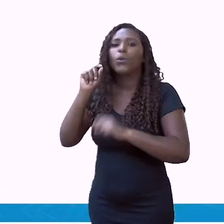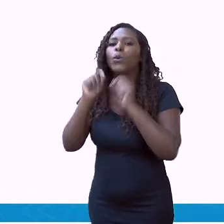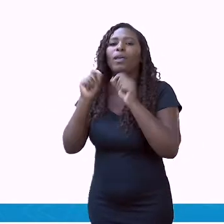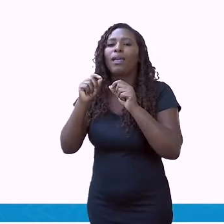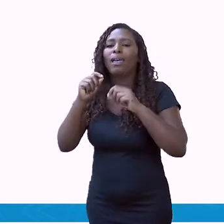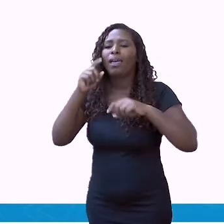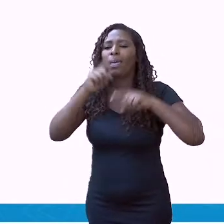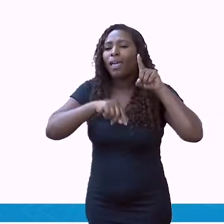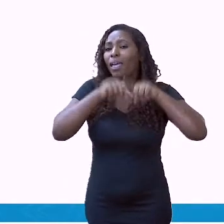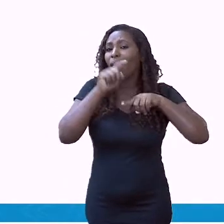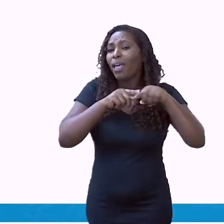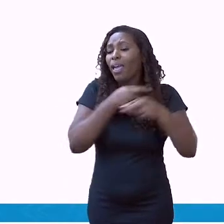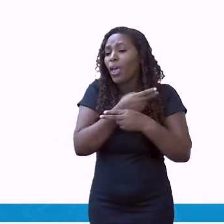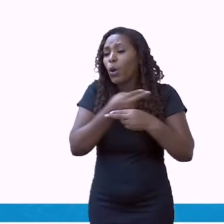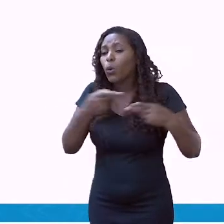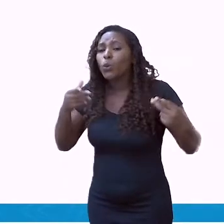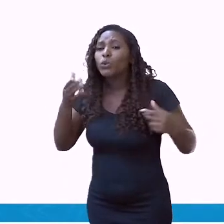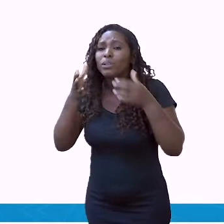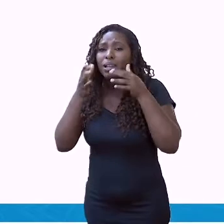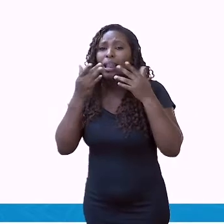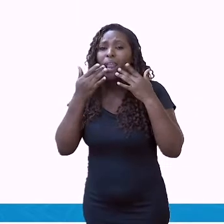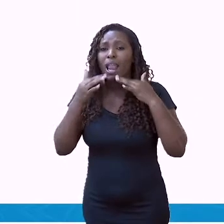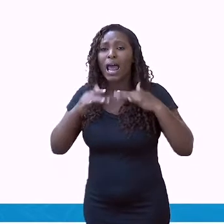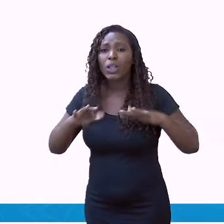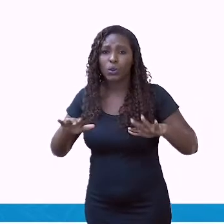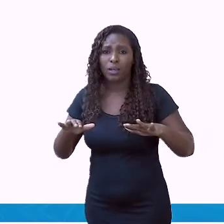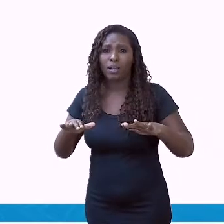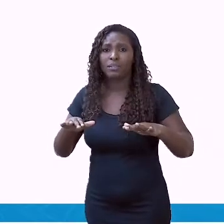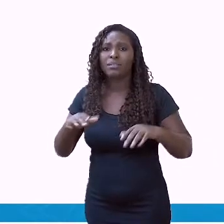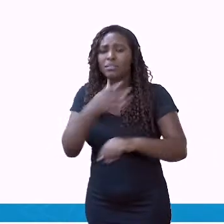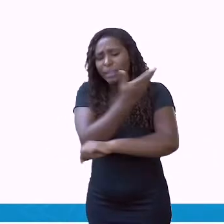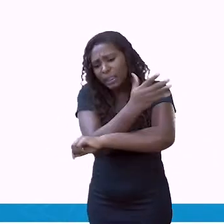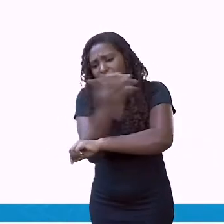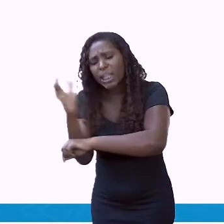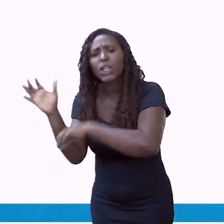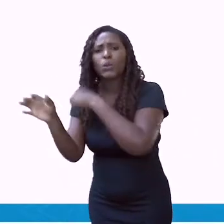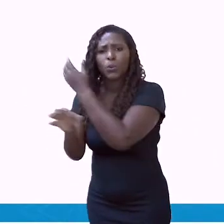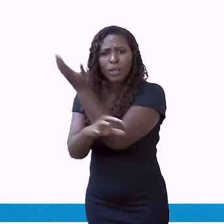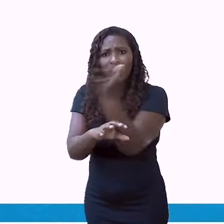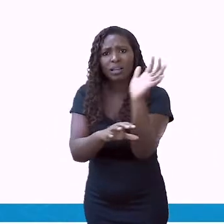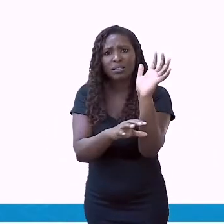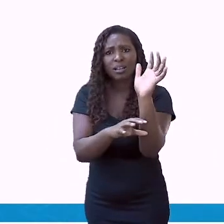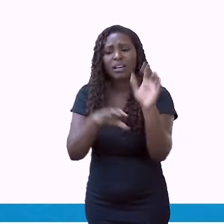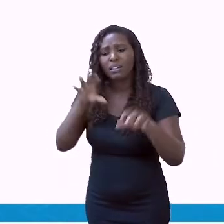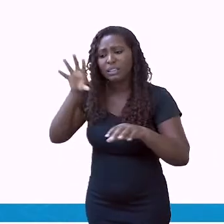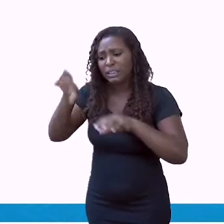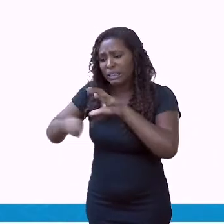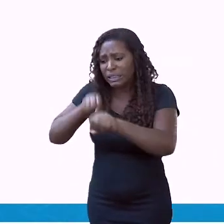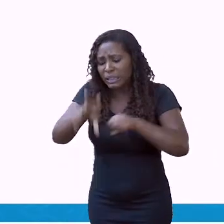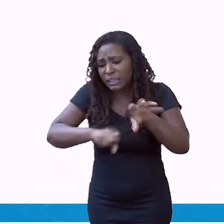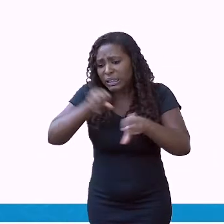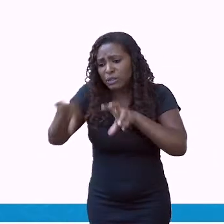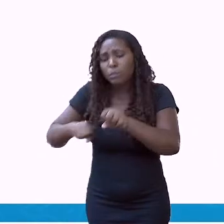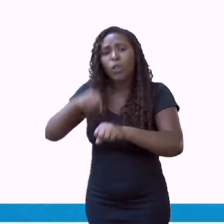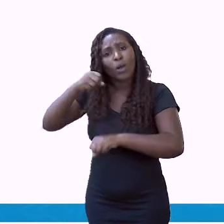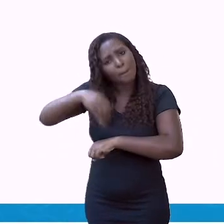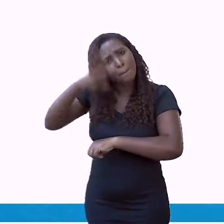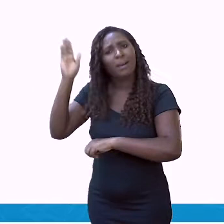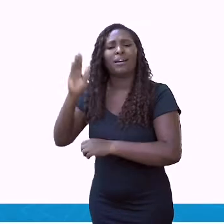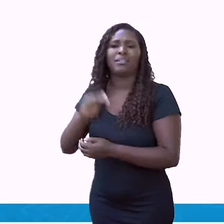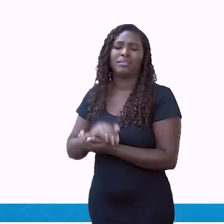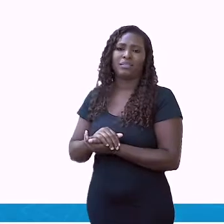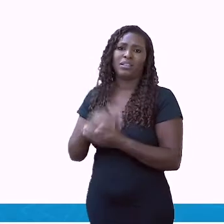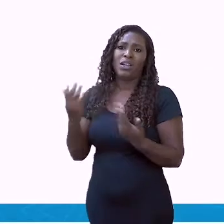o meio ambiente. Então, para construir moradias, irrigar